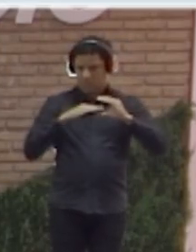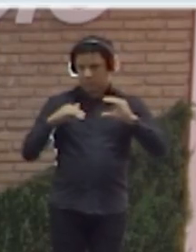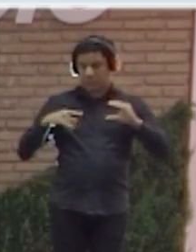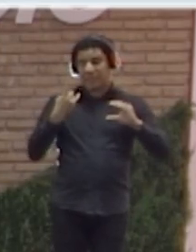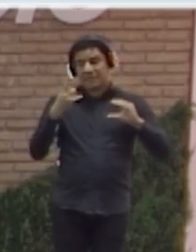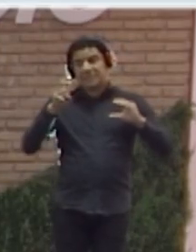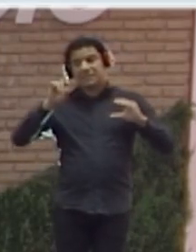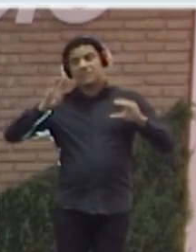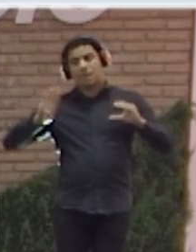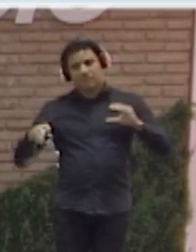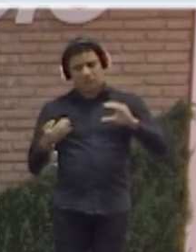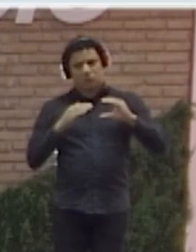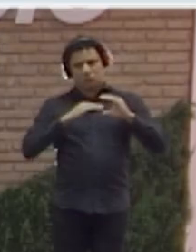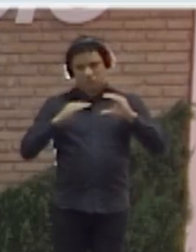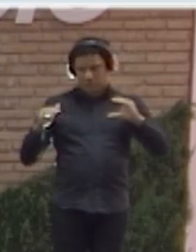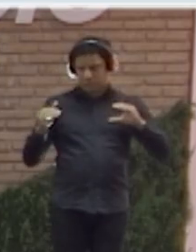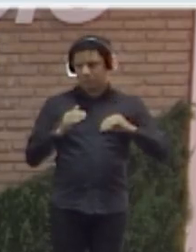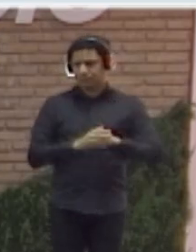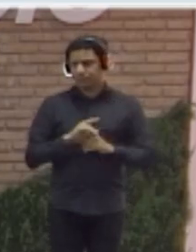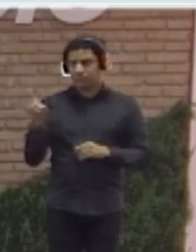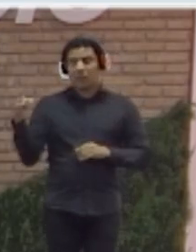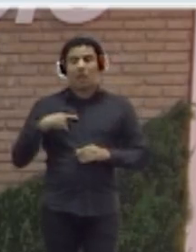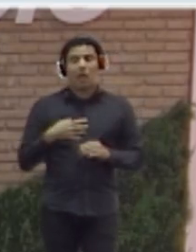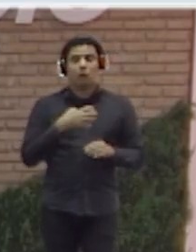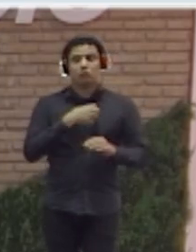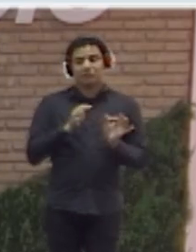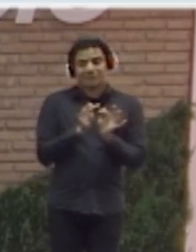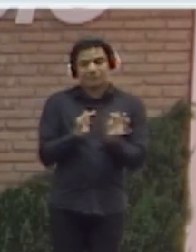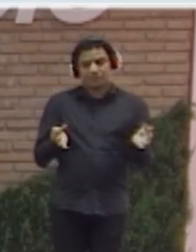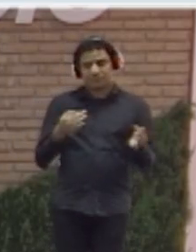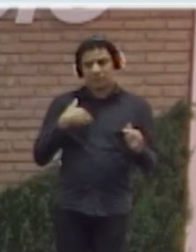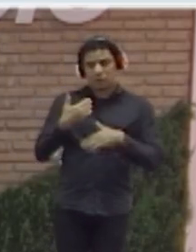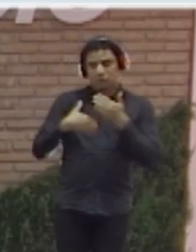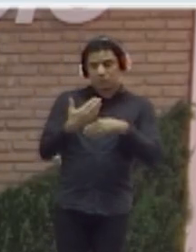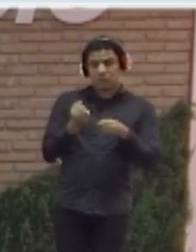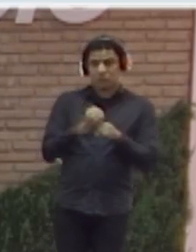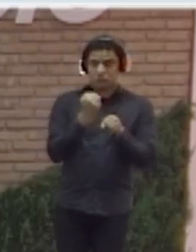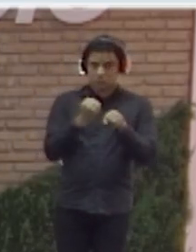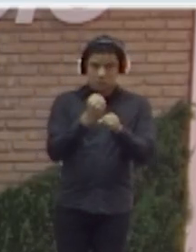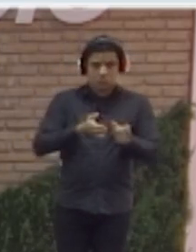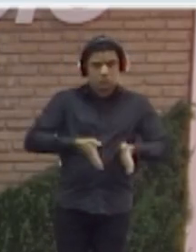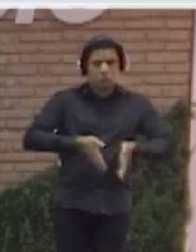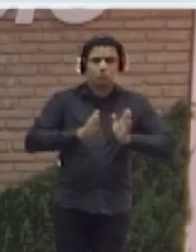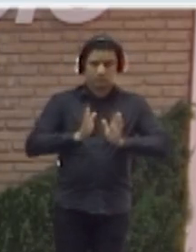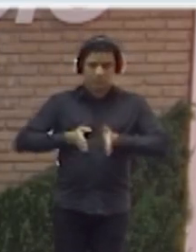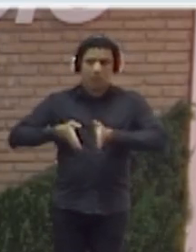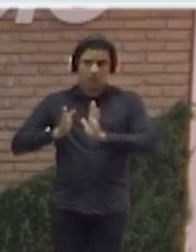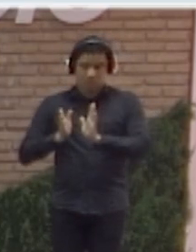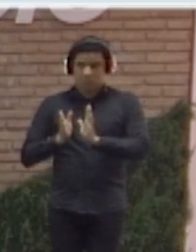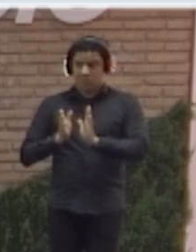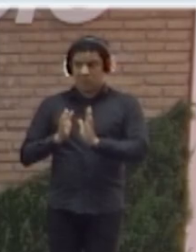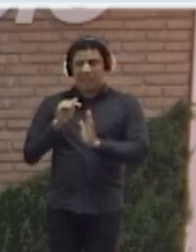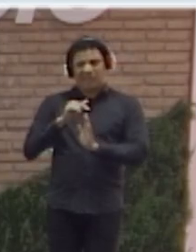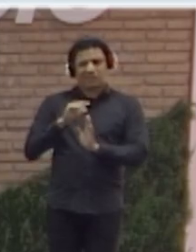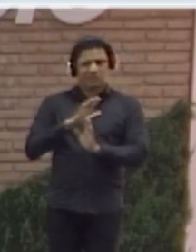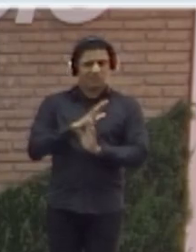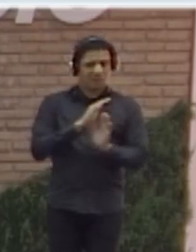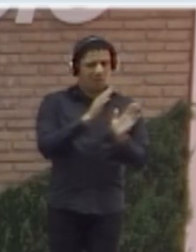que é uma forma de simplificar nossos processos de construção e criar esses processos, vamos